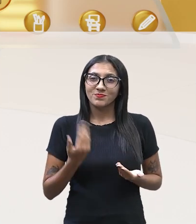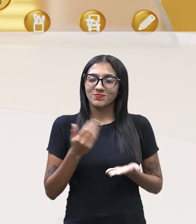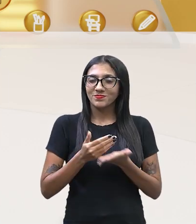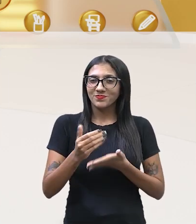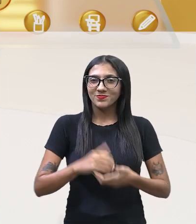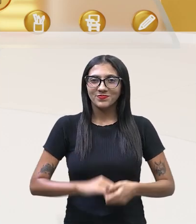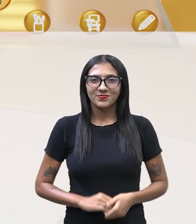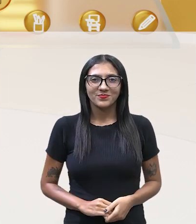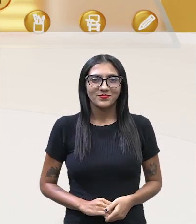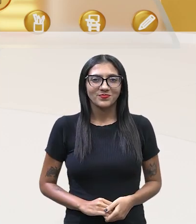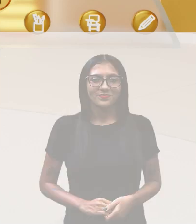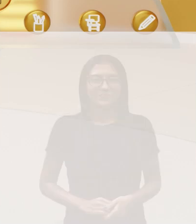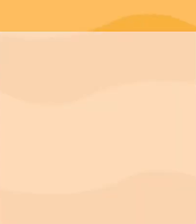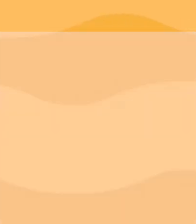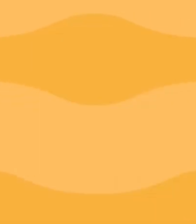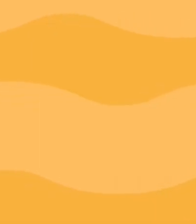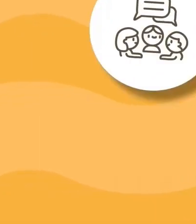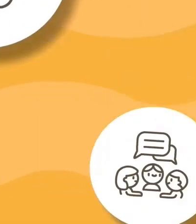de aula.